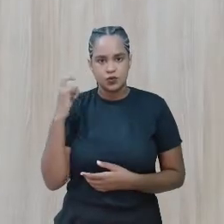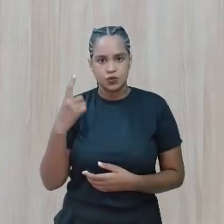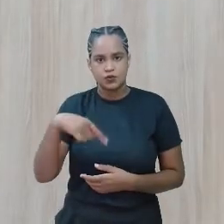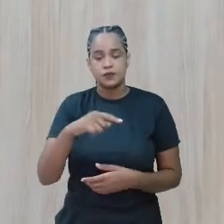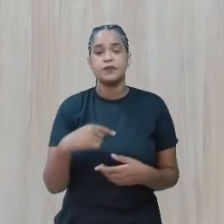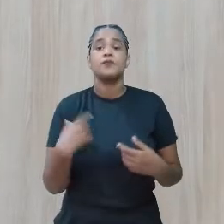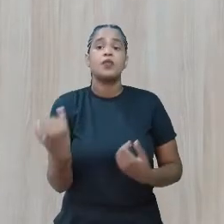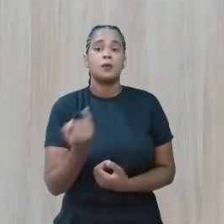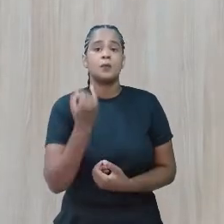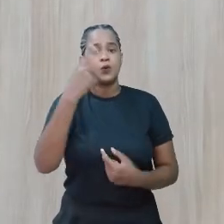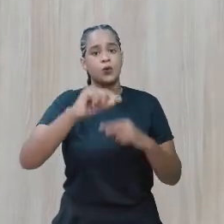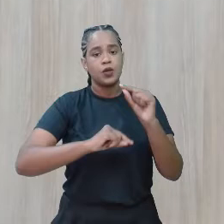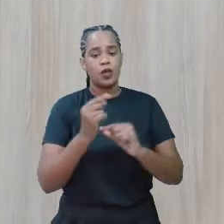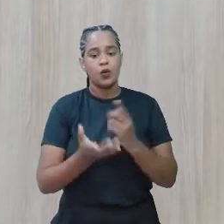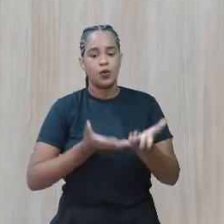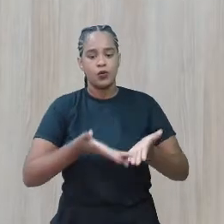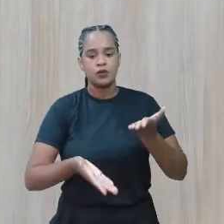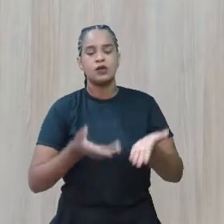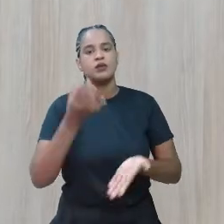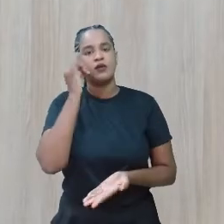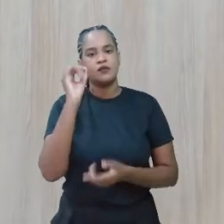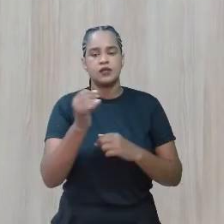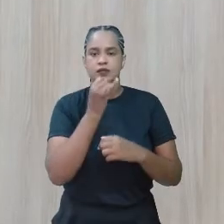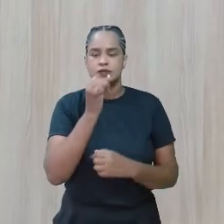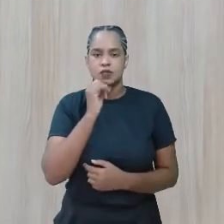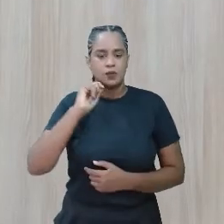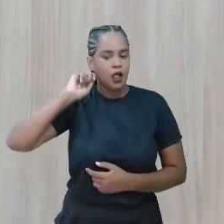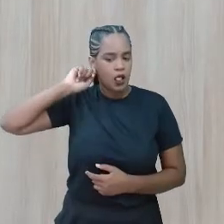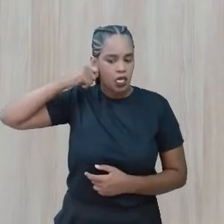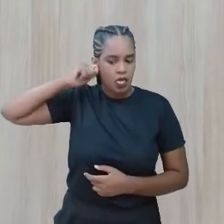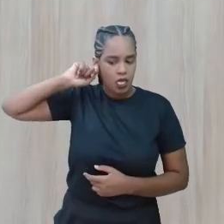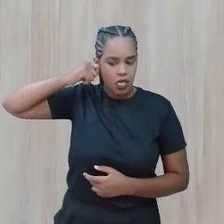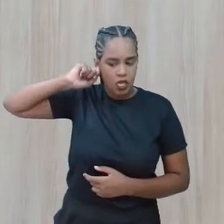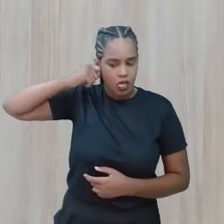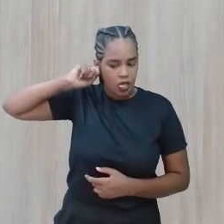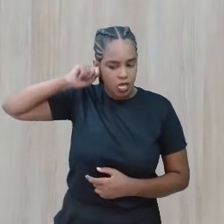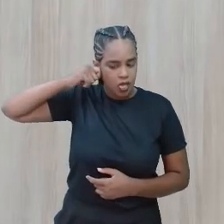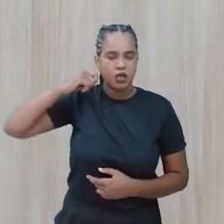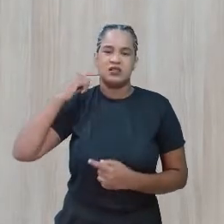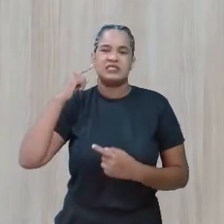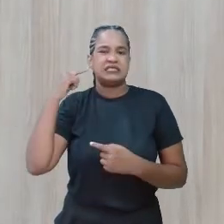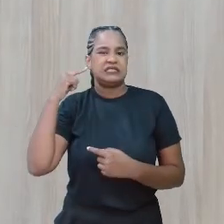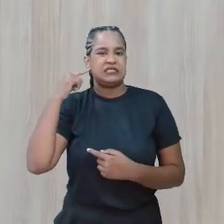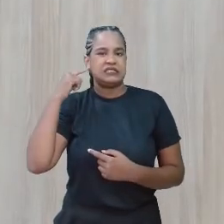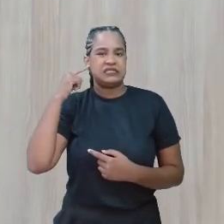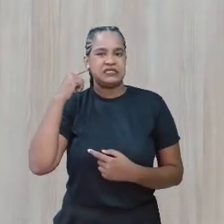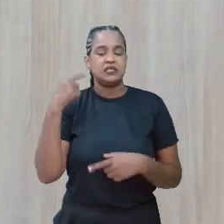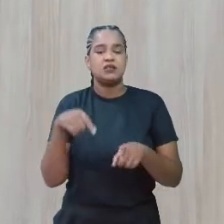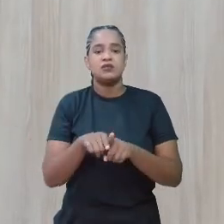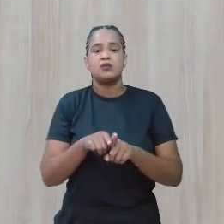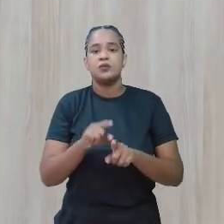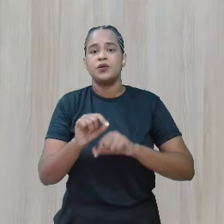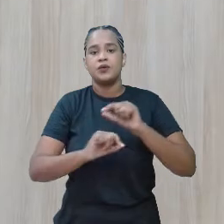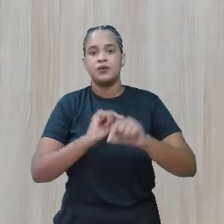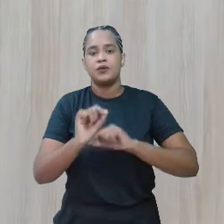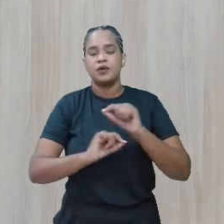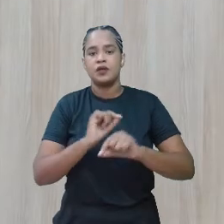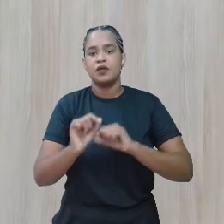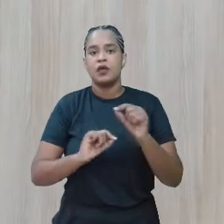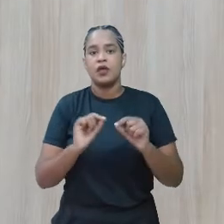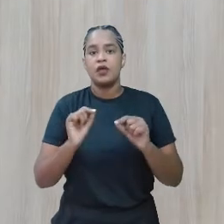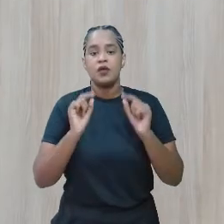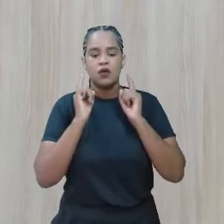cuidados, evitar, né, colocar cotonetes, objetos pontiagudos, sons altos, passar muito tempo com os